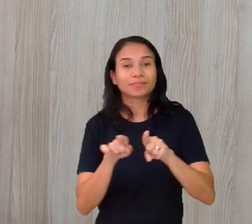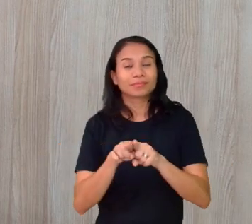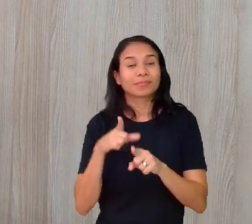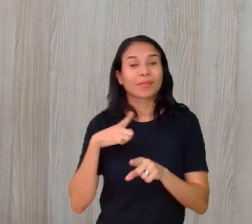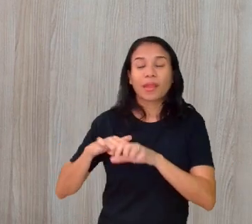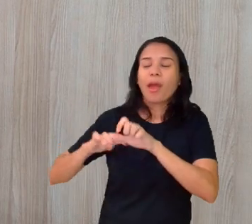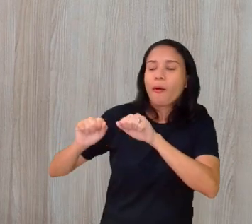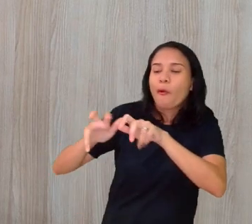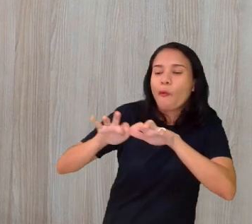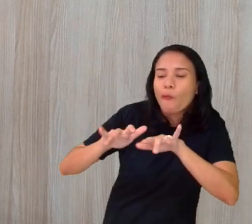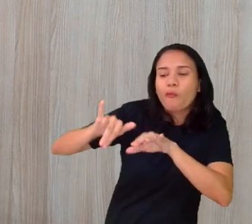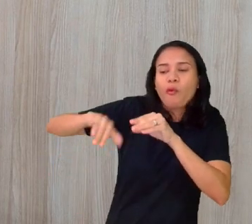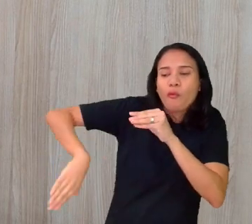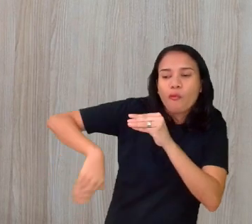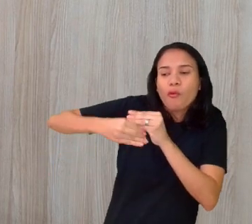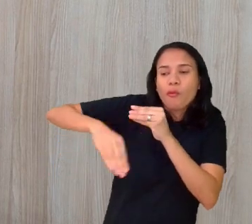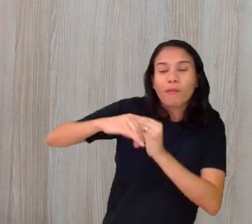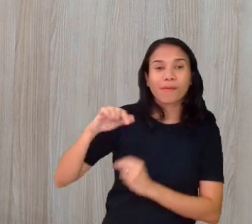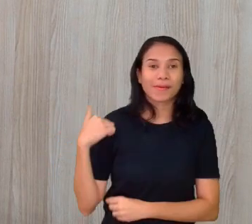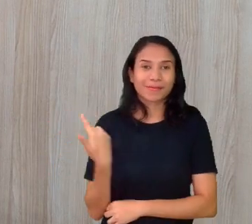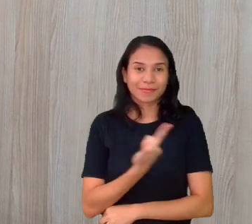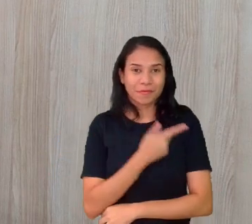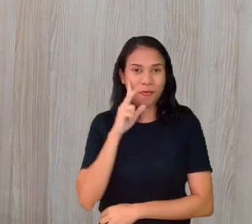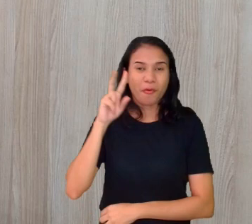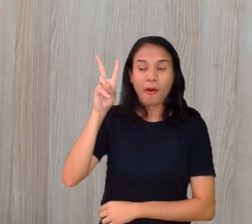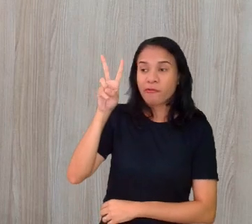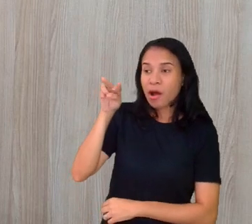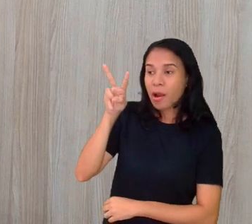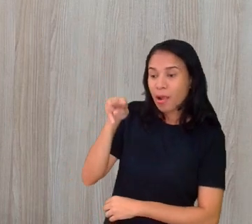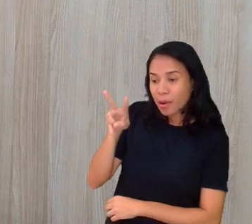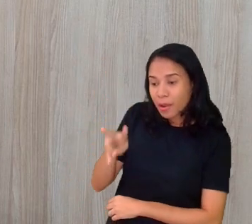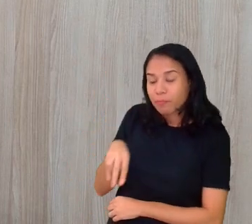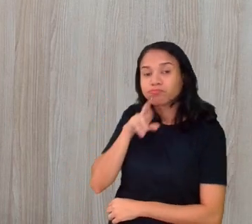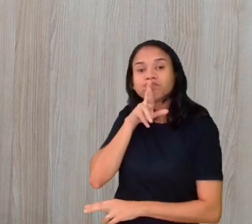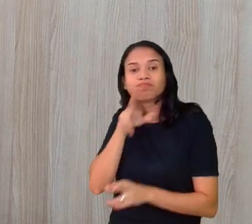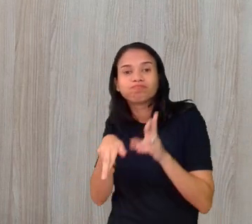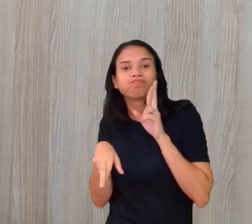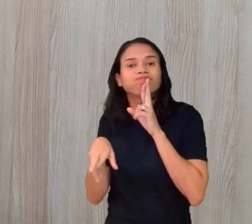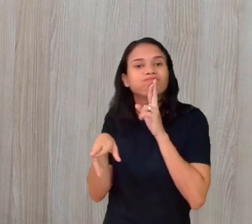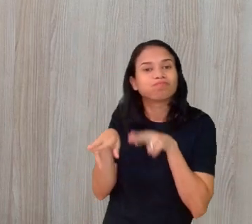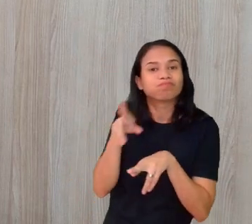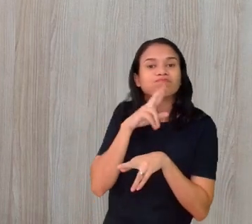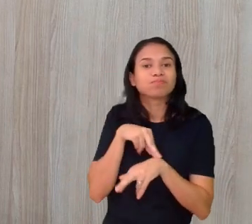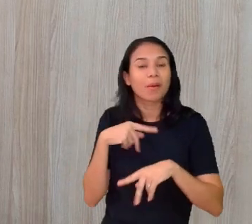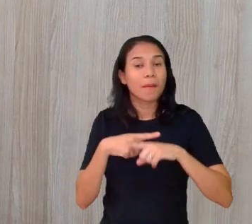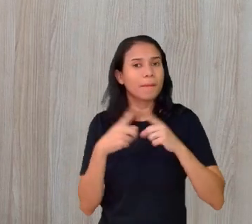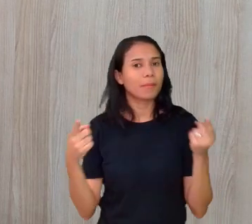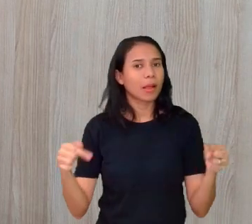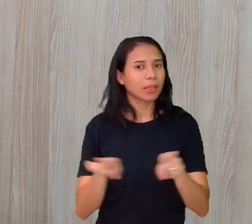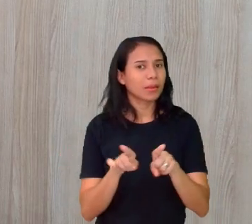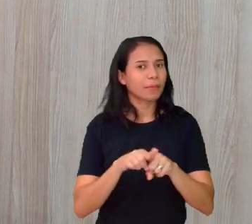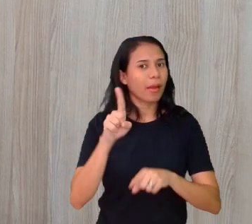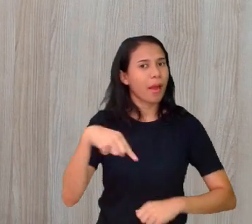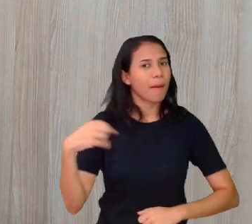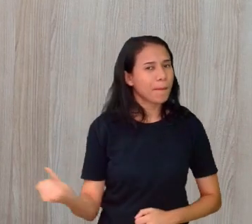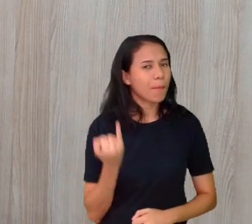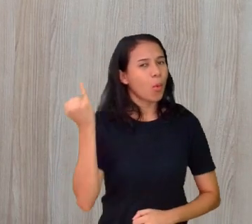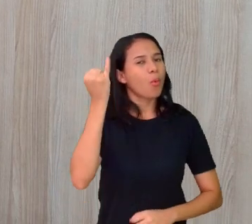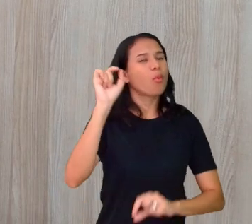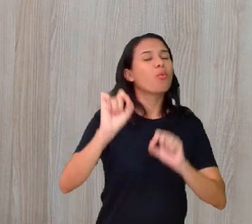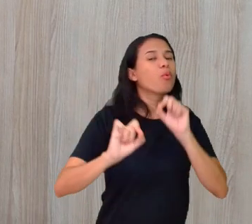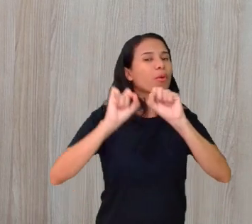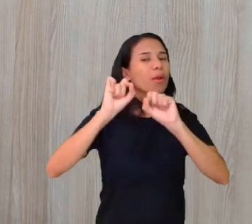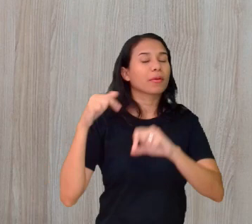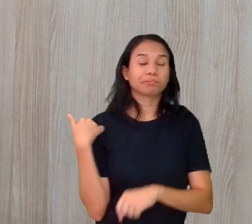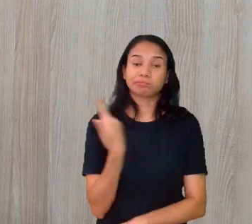comentários, que na medida do possível a gente vai vendo os comentários e vai respondendo. Mas tem uma coisa muito importante que a gente